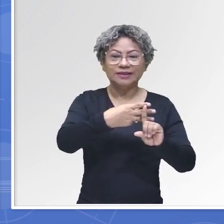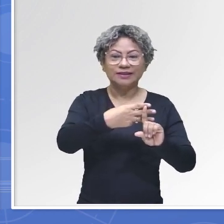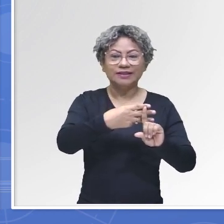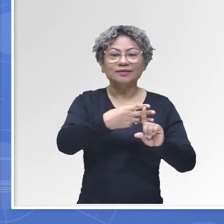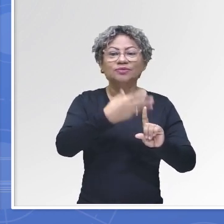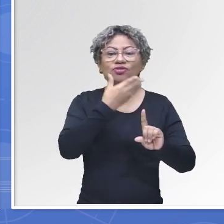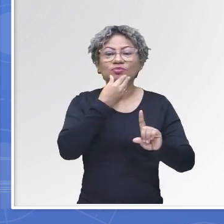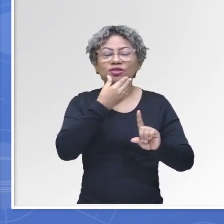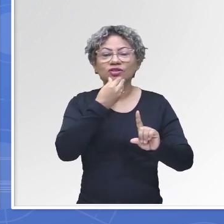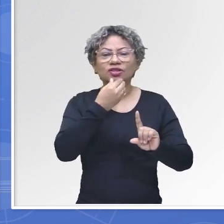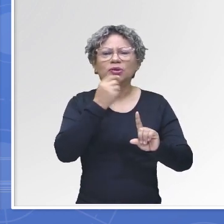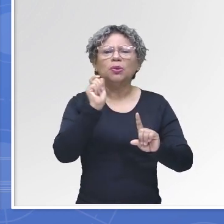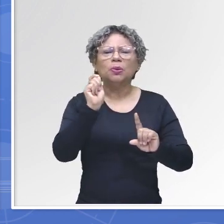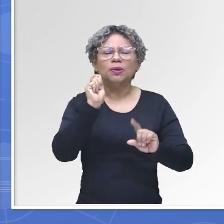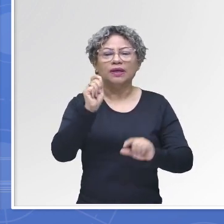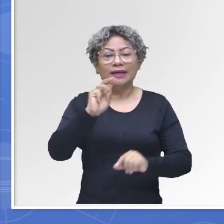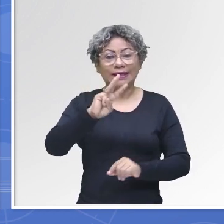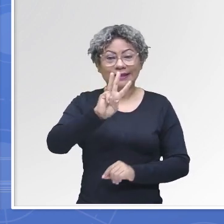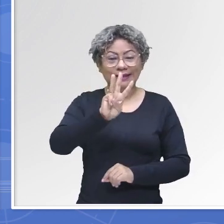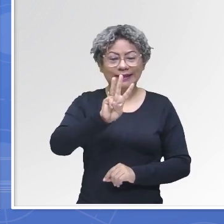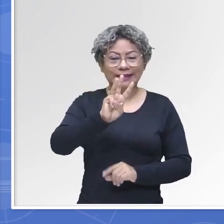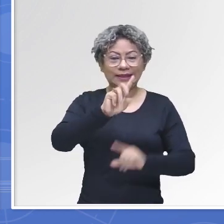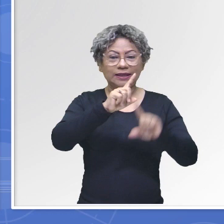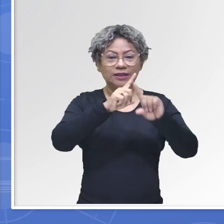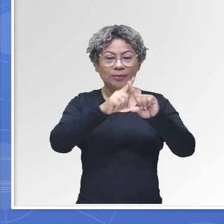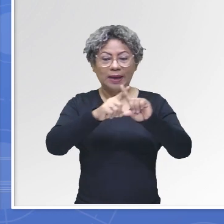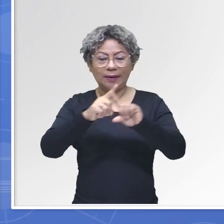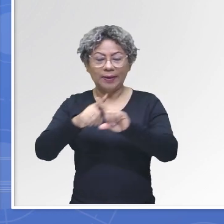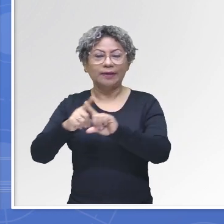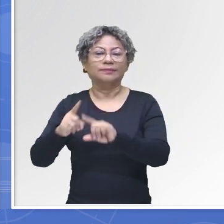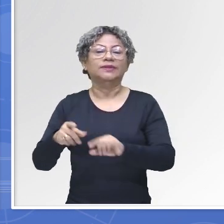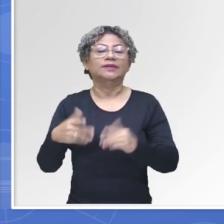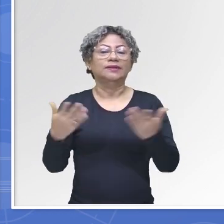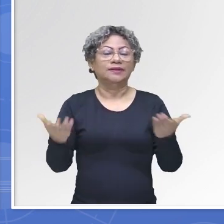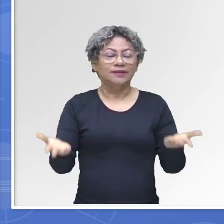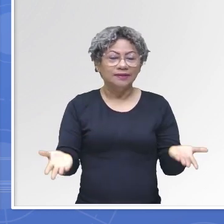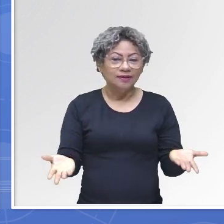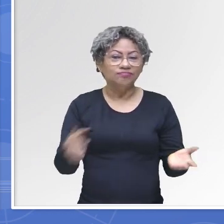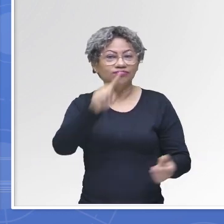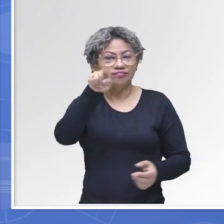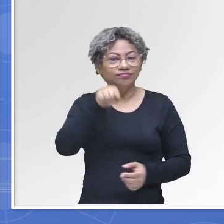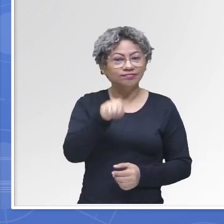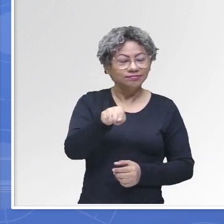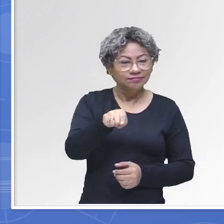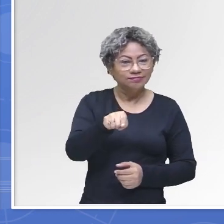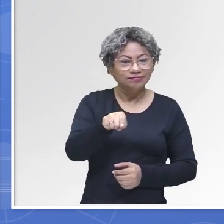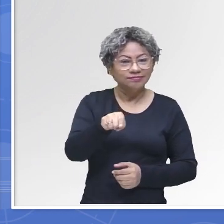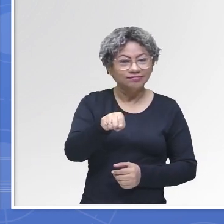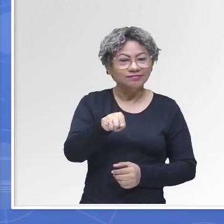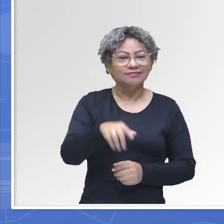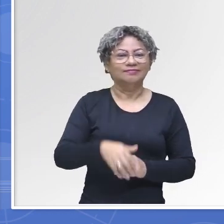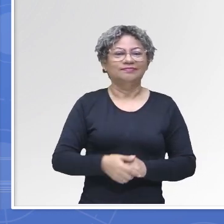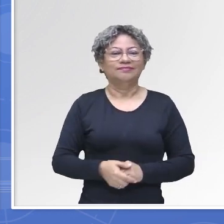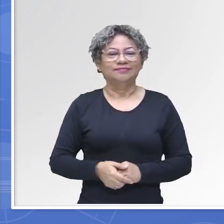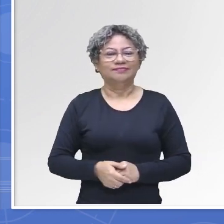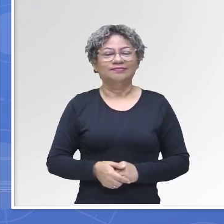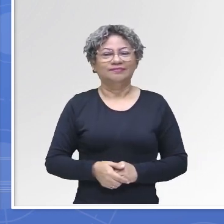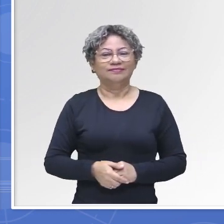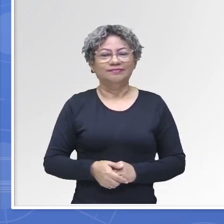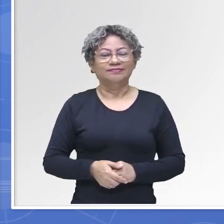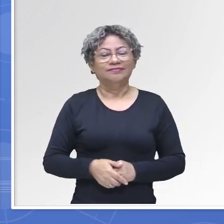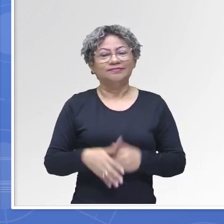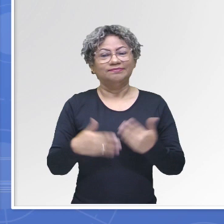é o triplo de alguma coisa? É 3 vezes, né? Então, 3 vezes Y, que é o número de meninas, é